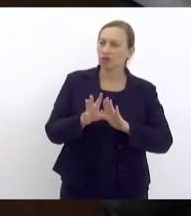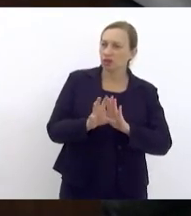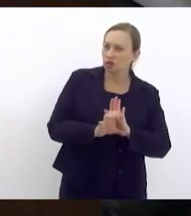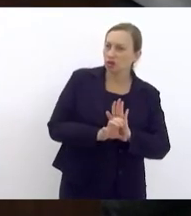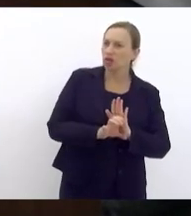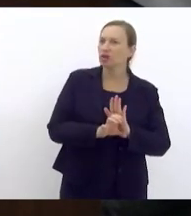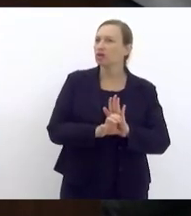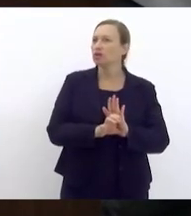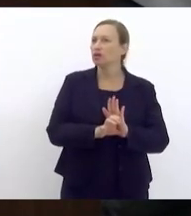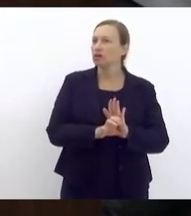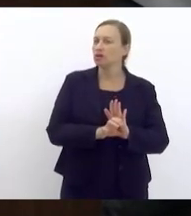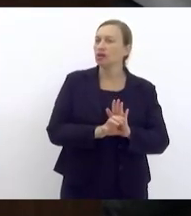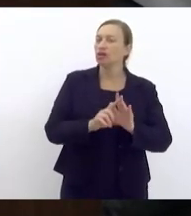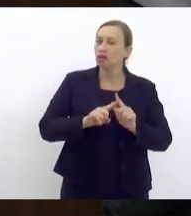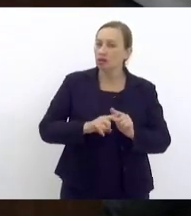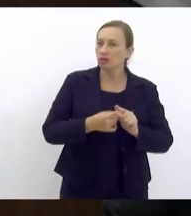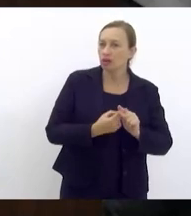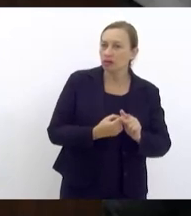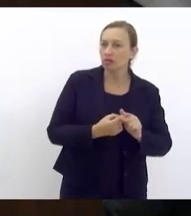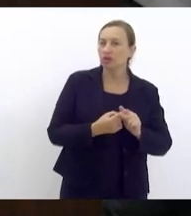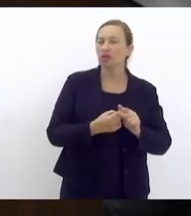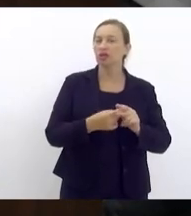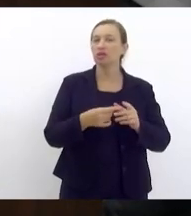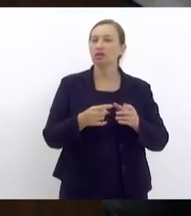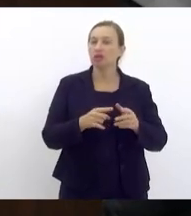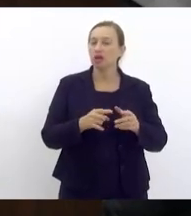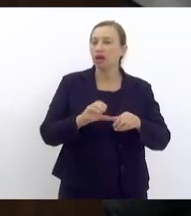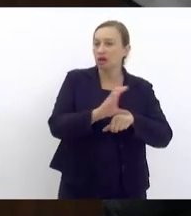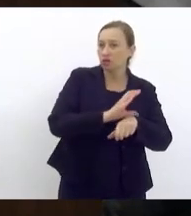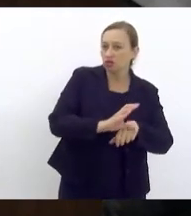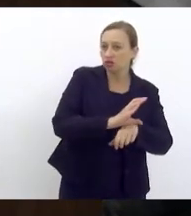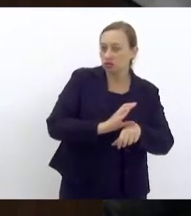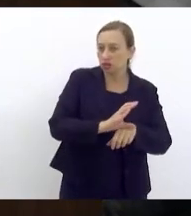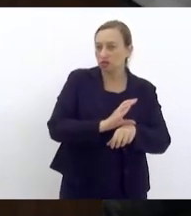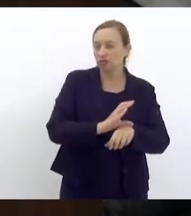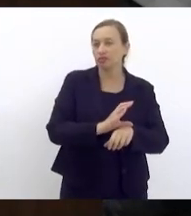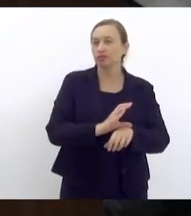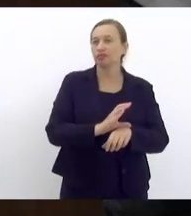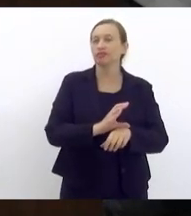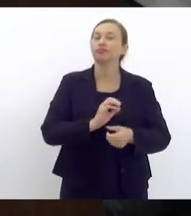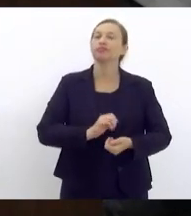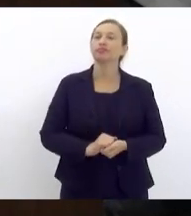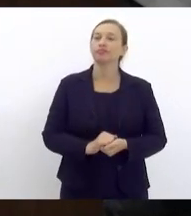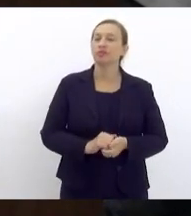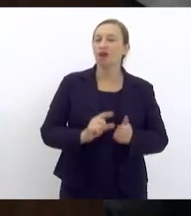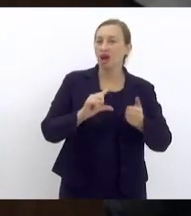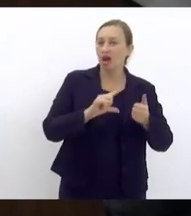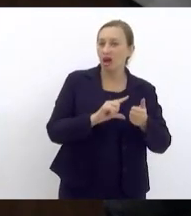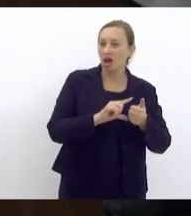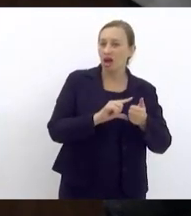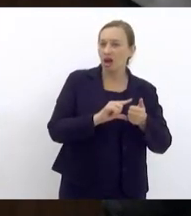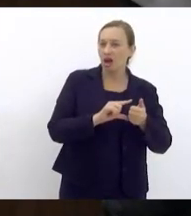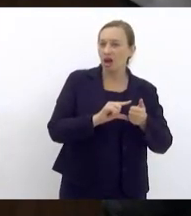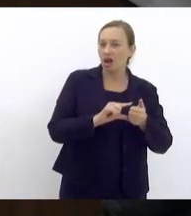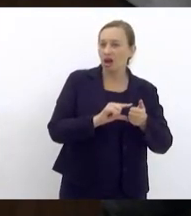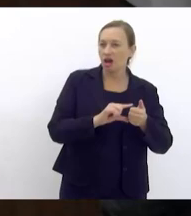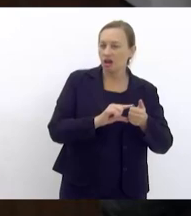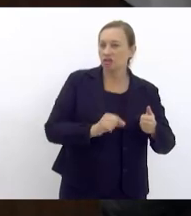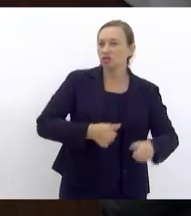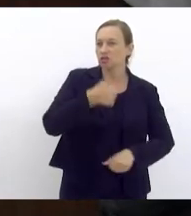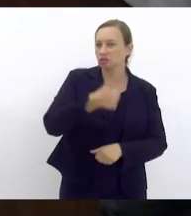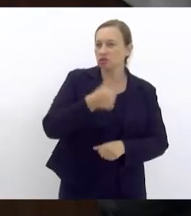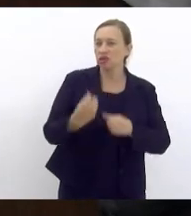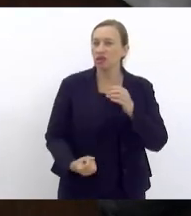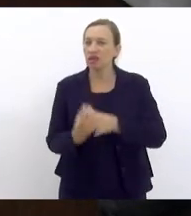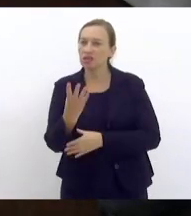a Constituição e o funcionamento das frentes parlamentares artigo primeiro a criação da frente parlamentar no âmbito